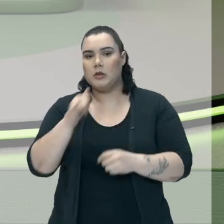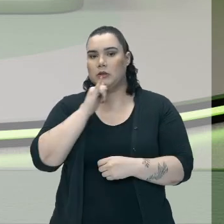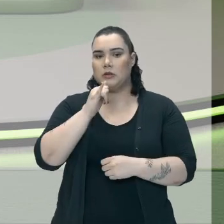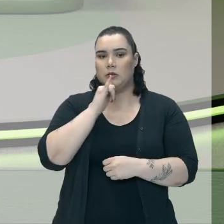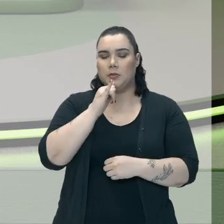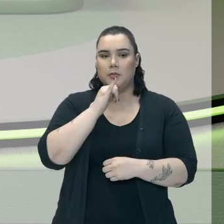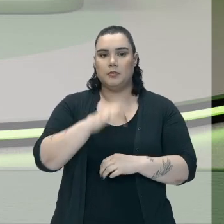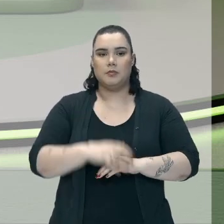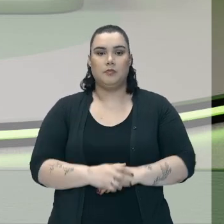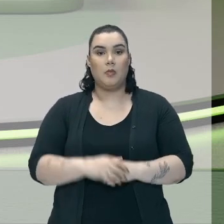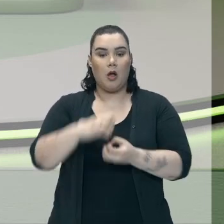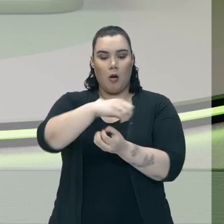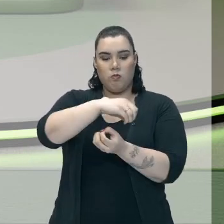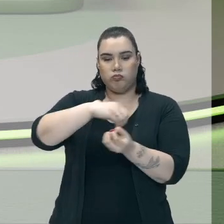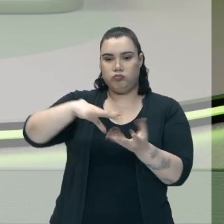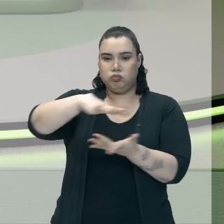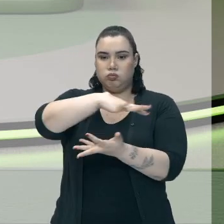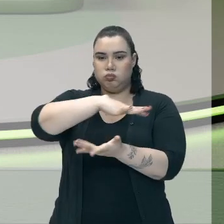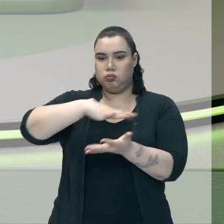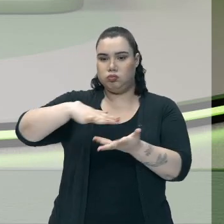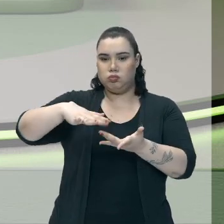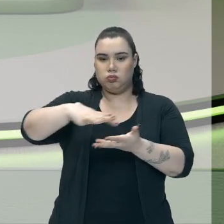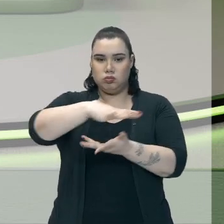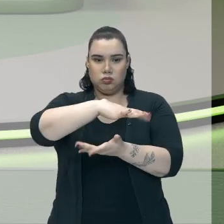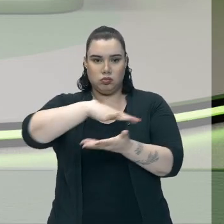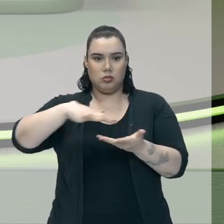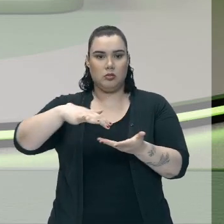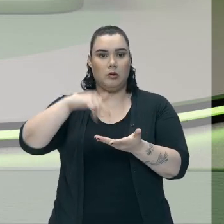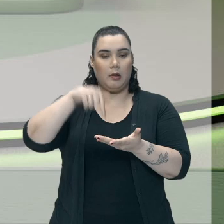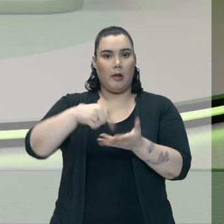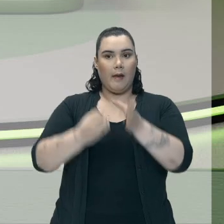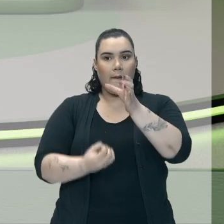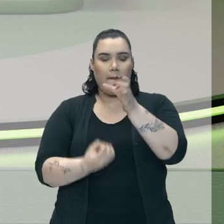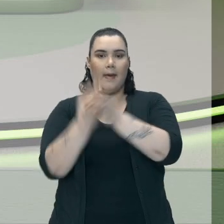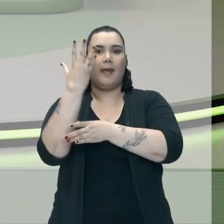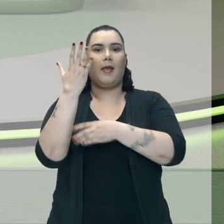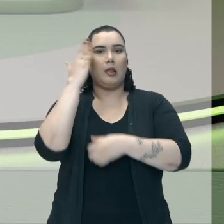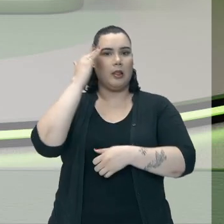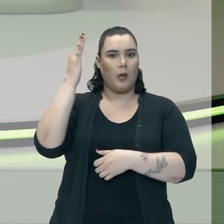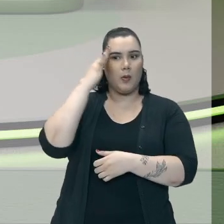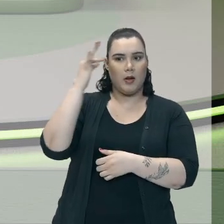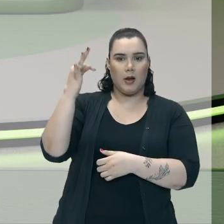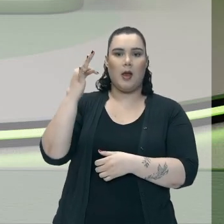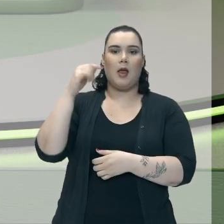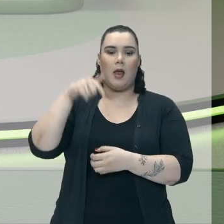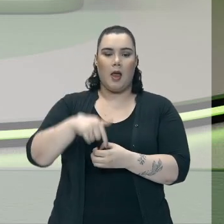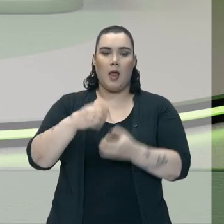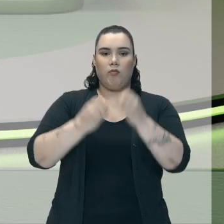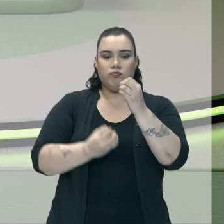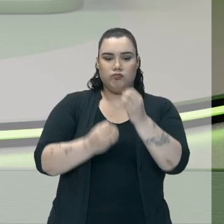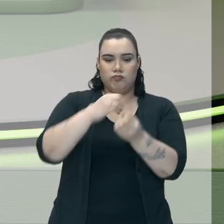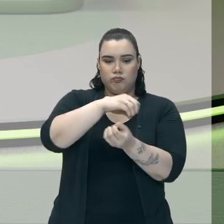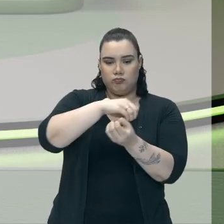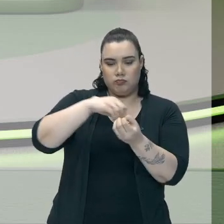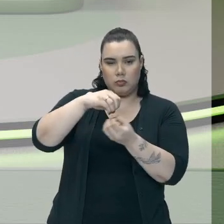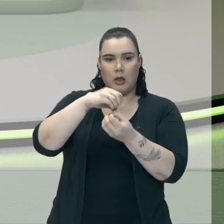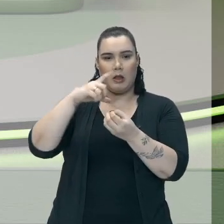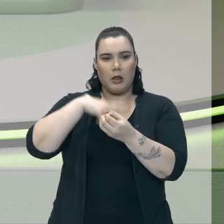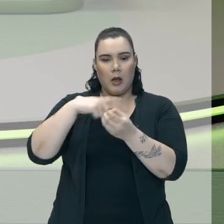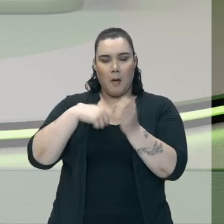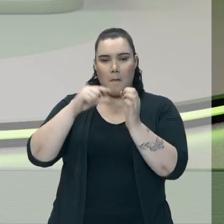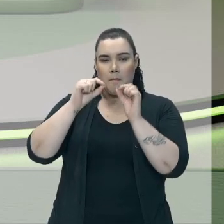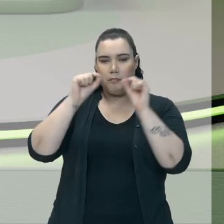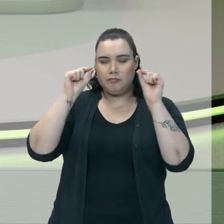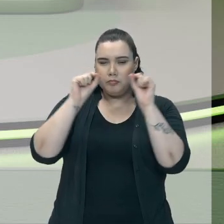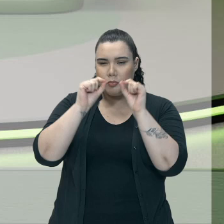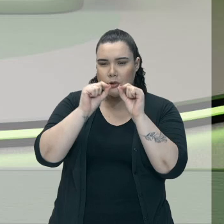a teoria do Big Bang, que é aquela teoria que deu origem ao universo, né? Que tudo começou com um pequeno ponto,